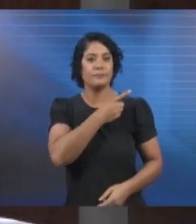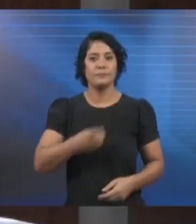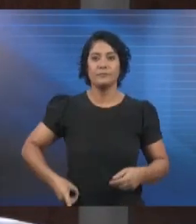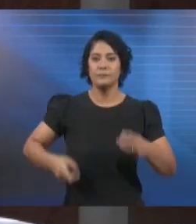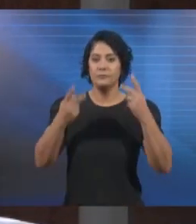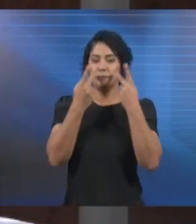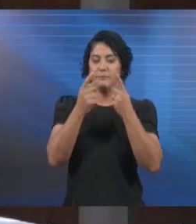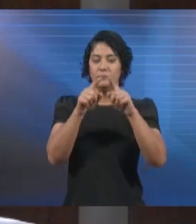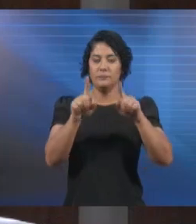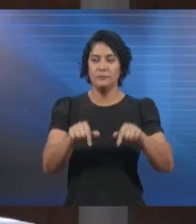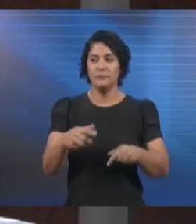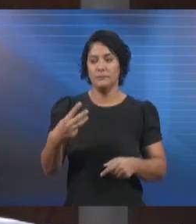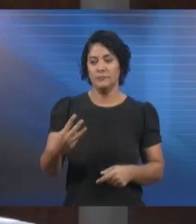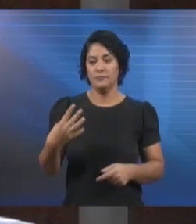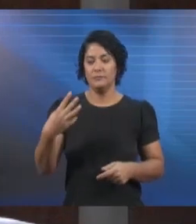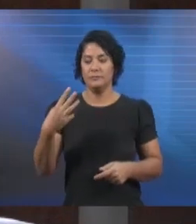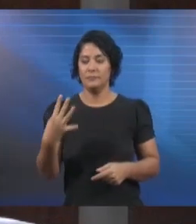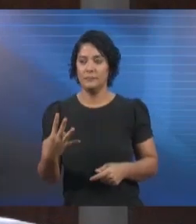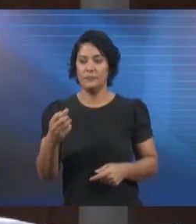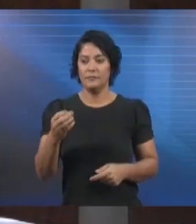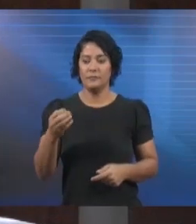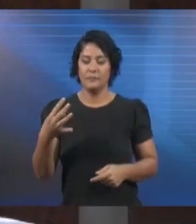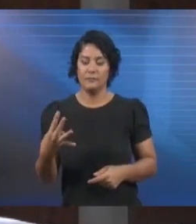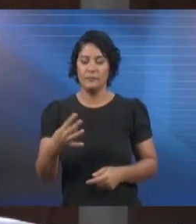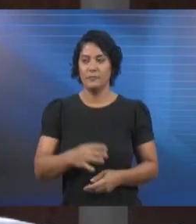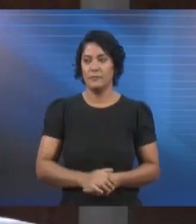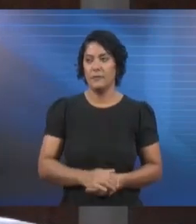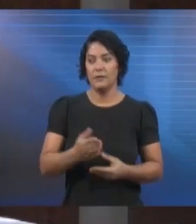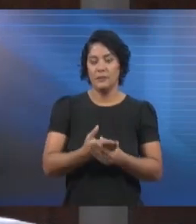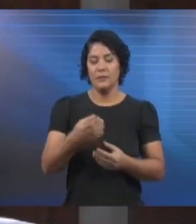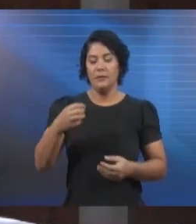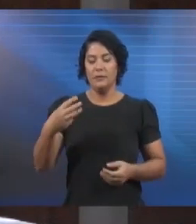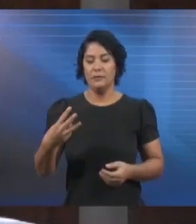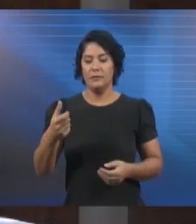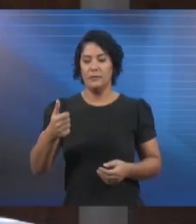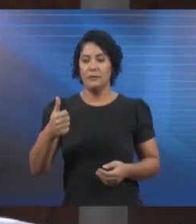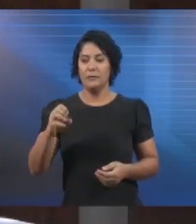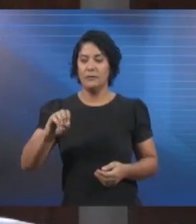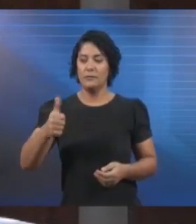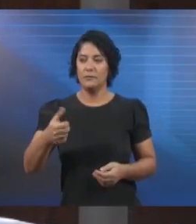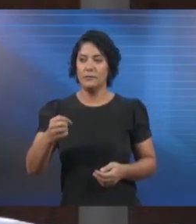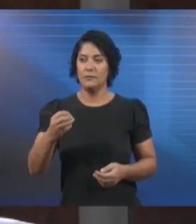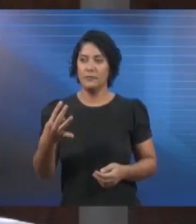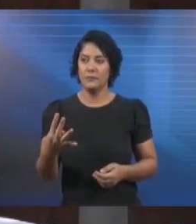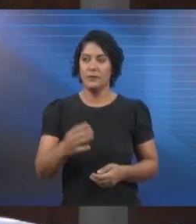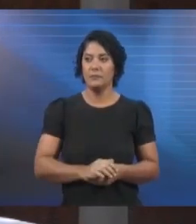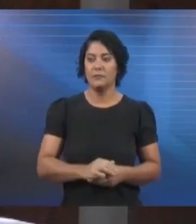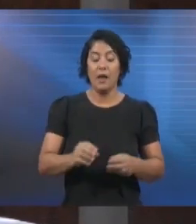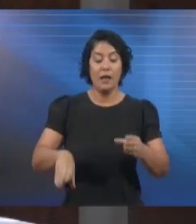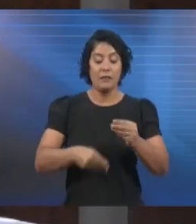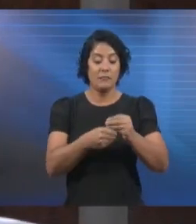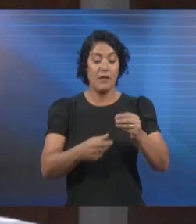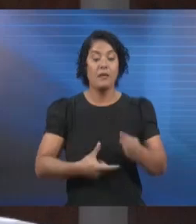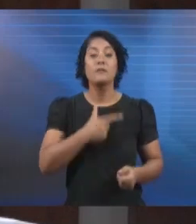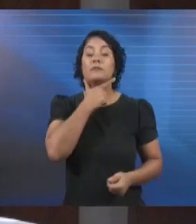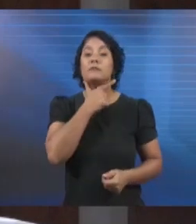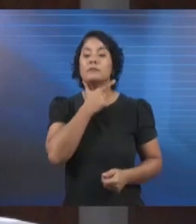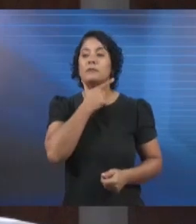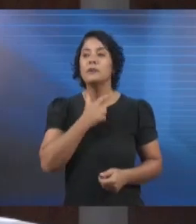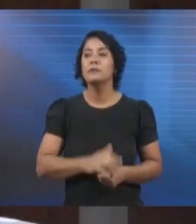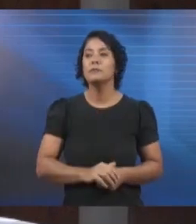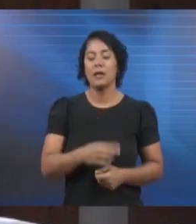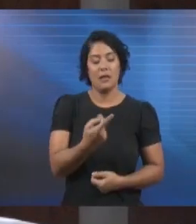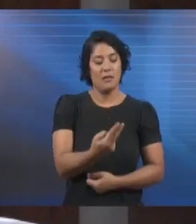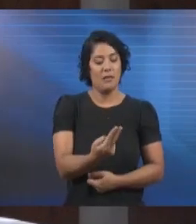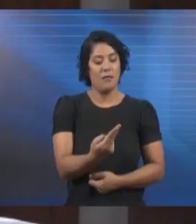Moraes o projeto de lei número 34224 processo 30124 ementa que dispõe sobre a reserva de vaga do a